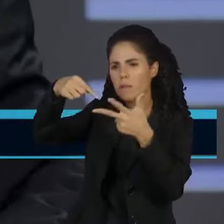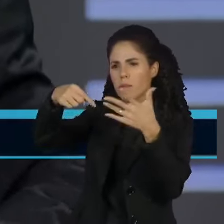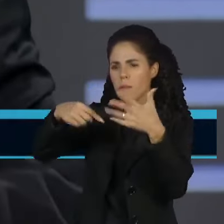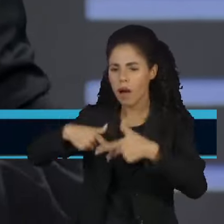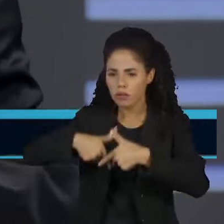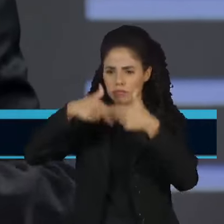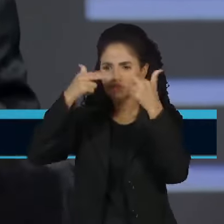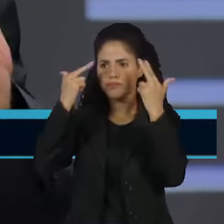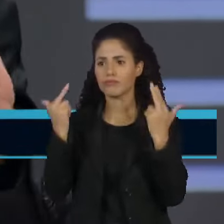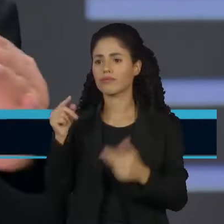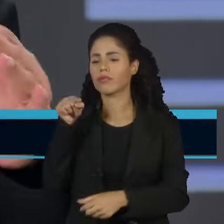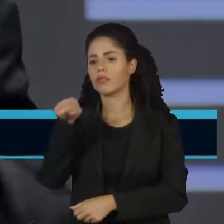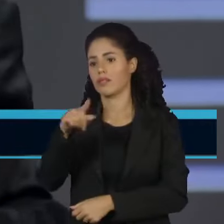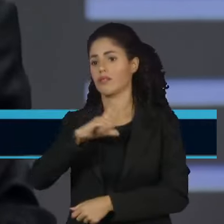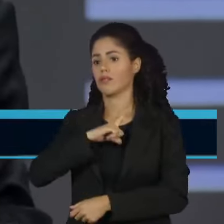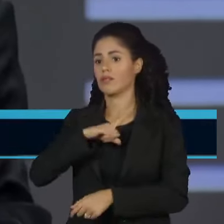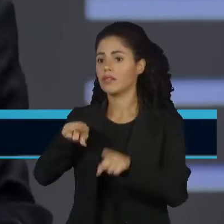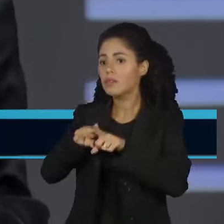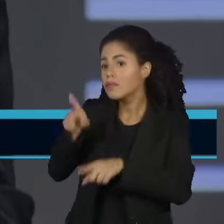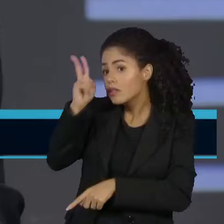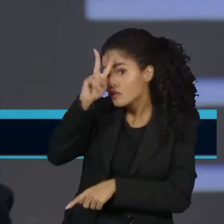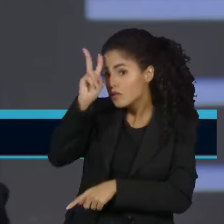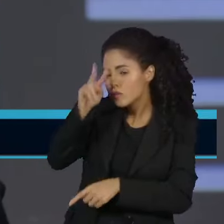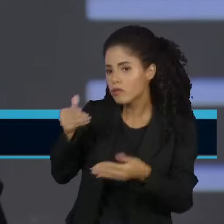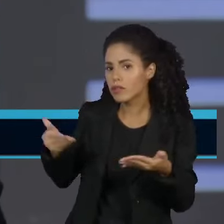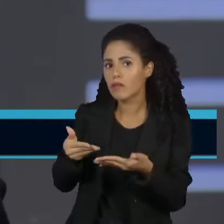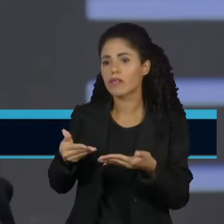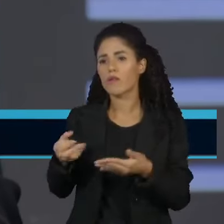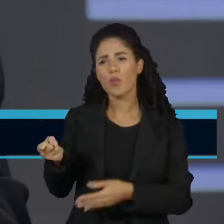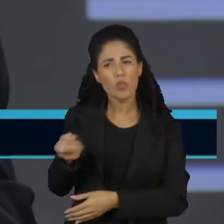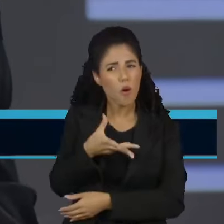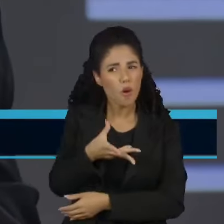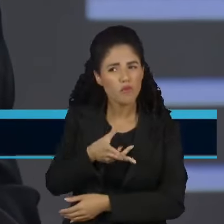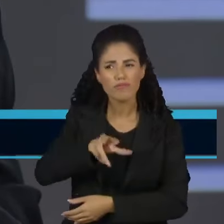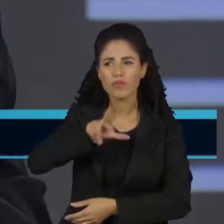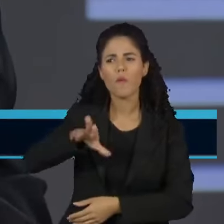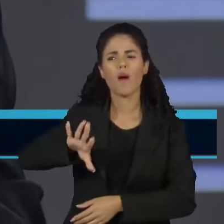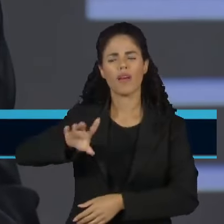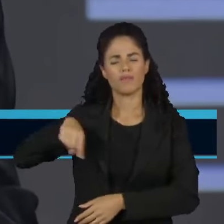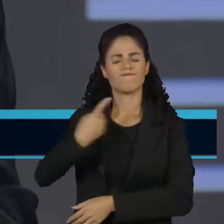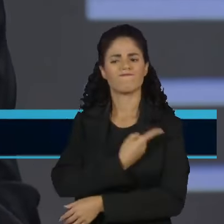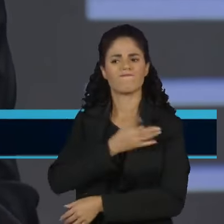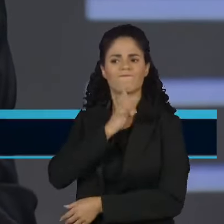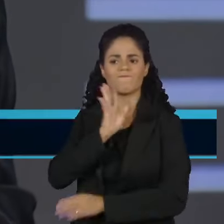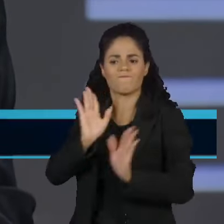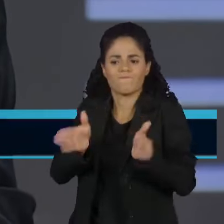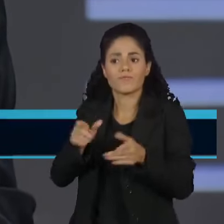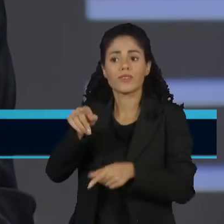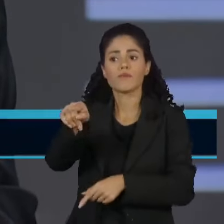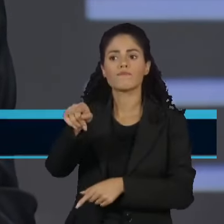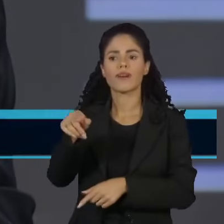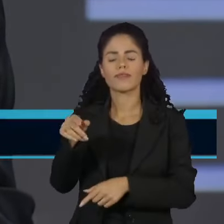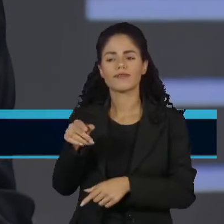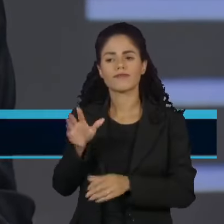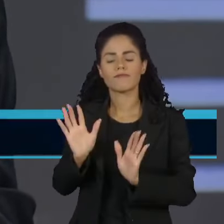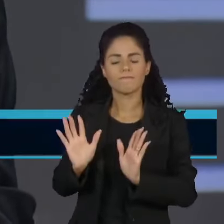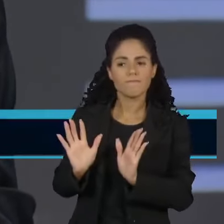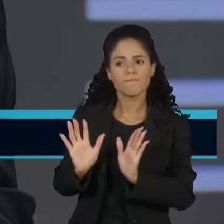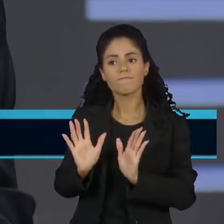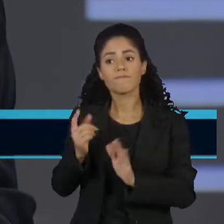é uma coisa, inclusive na história, mais moderna. Portanto, isso não é novo. No caso específico, não há dúvida